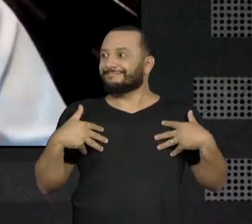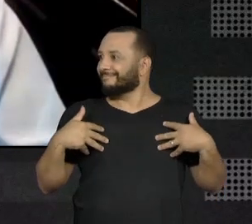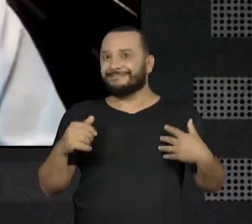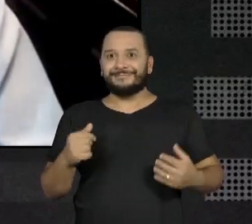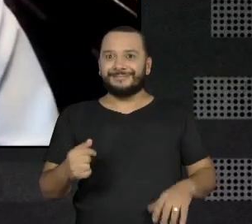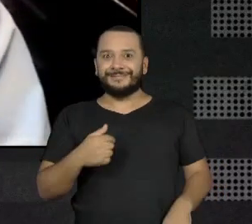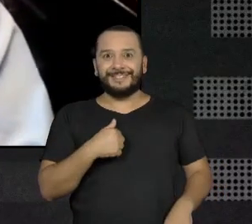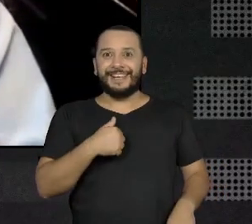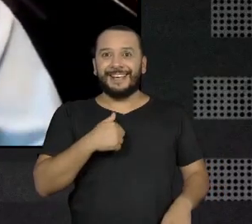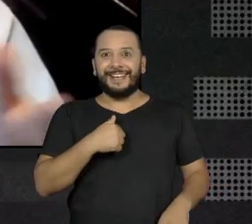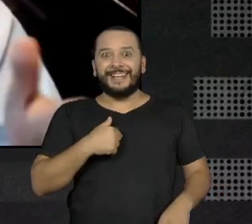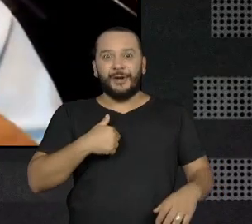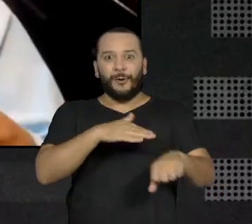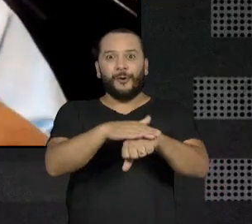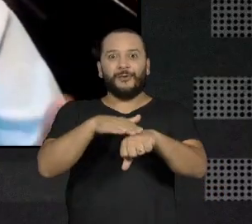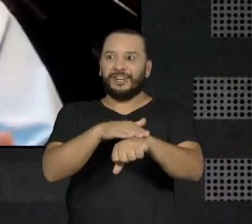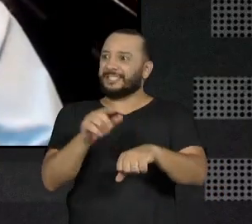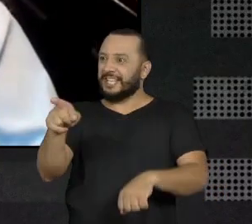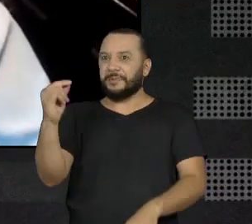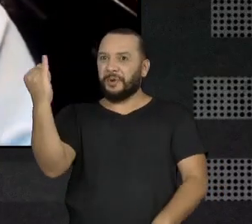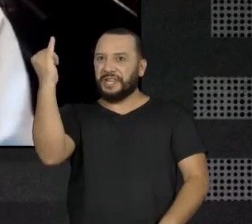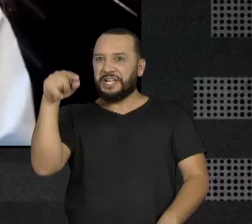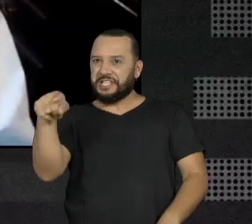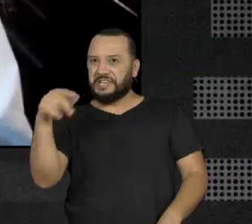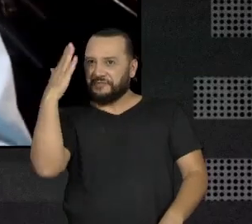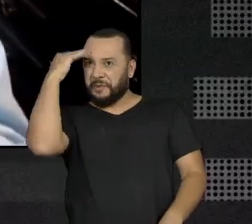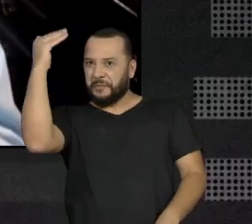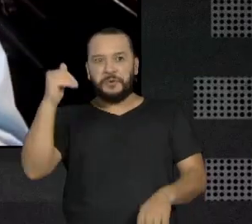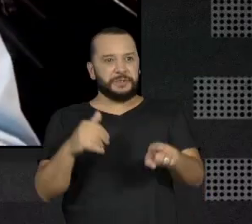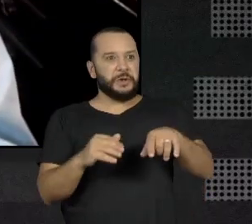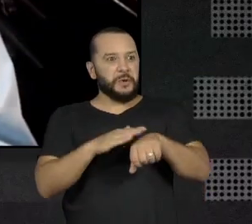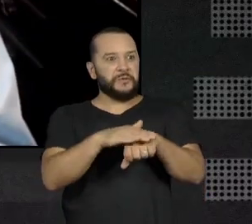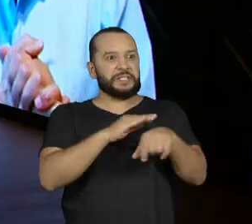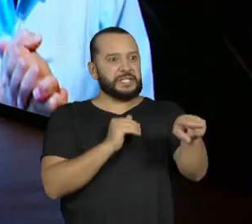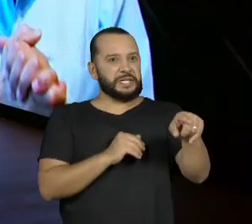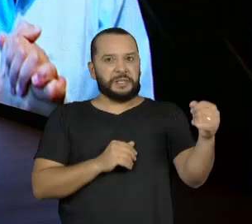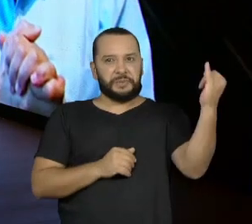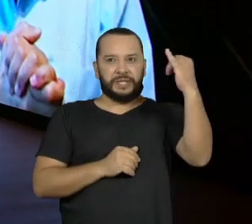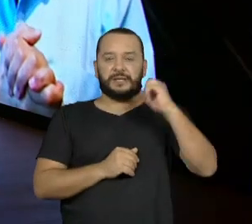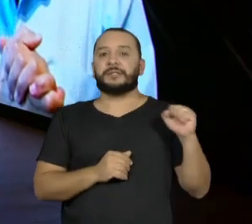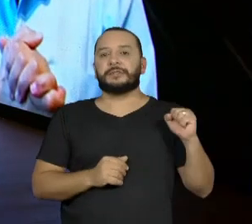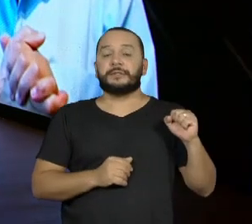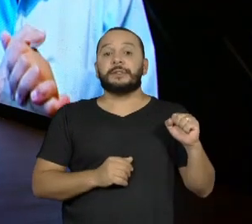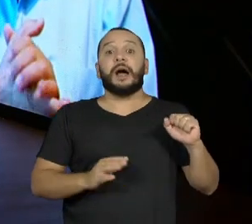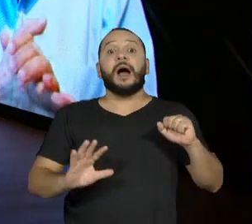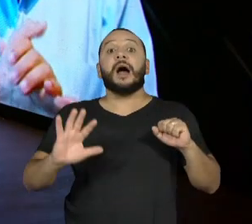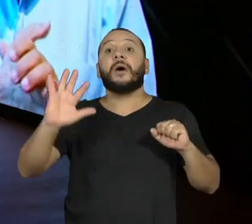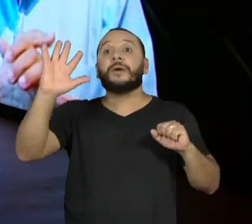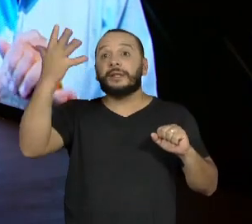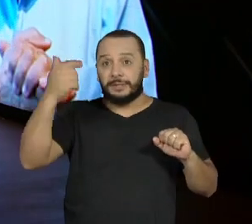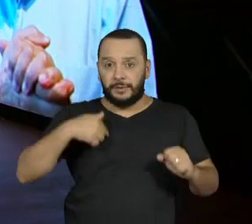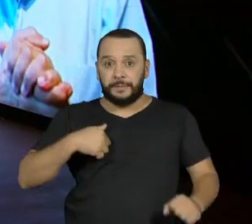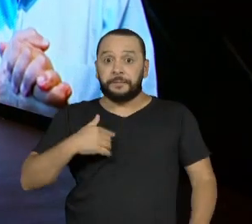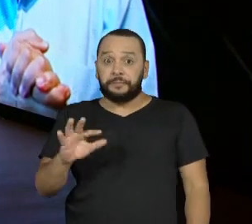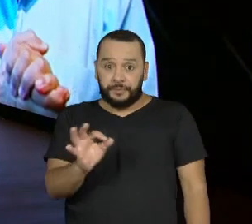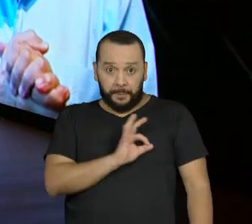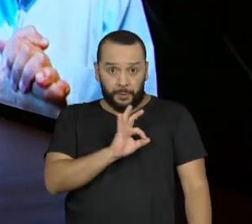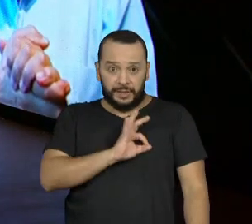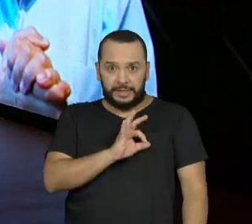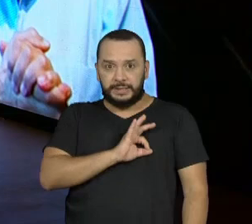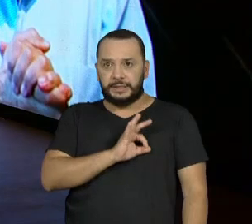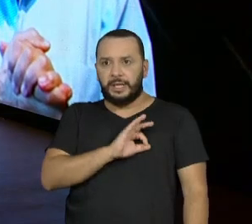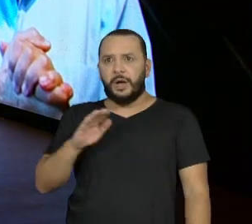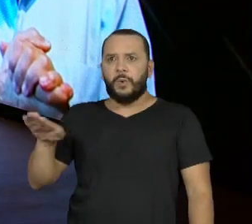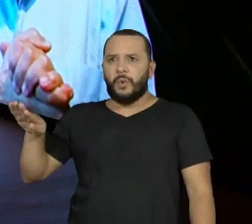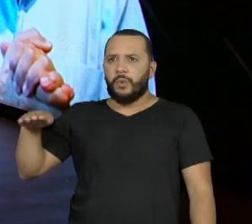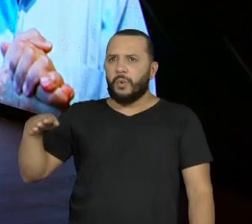estou conversando com fulano, ciclano. Até que a polícia passou lá e